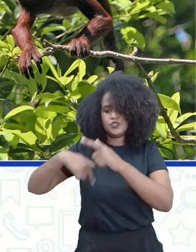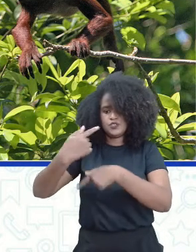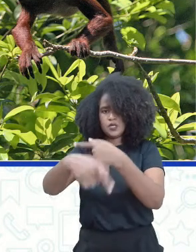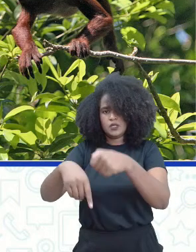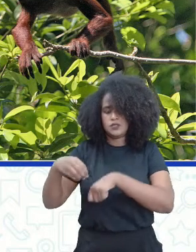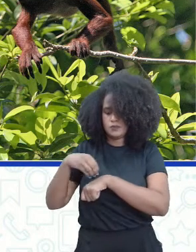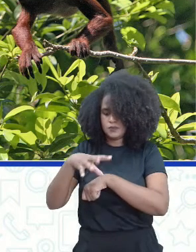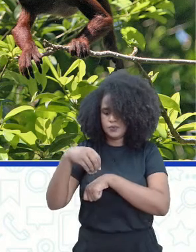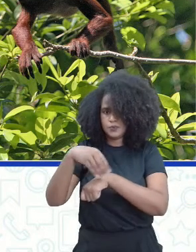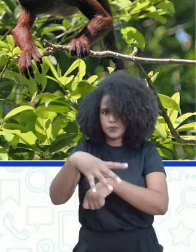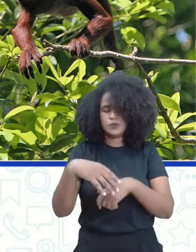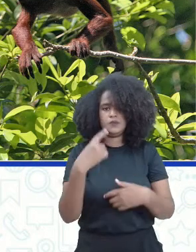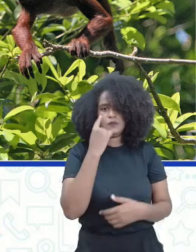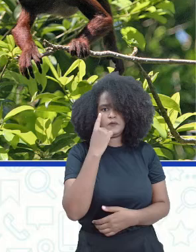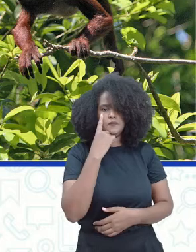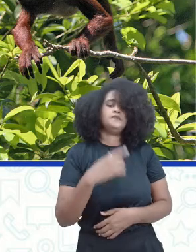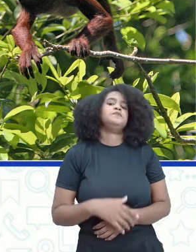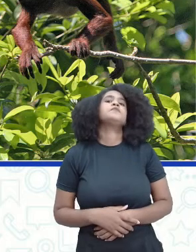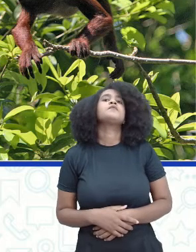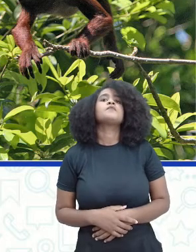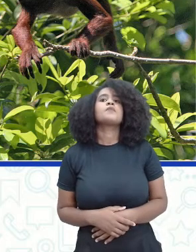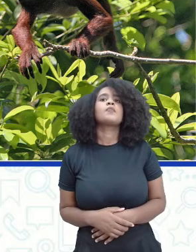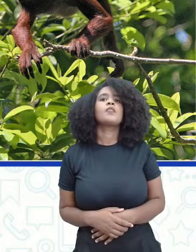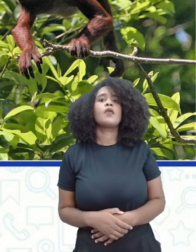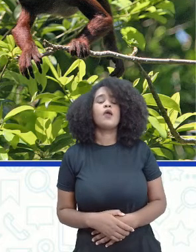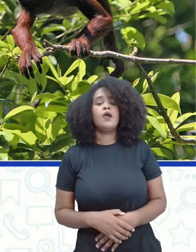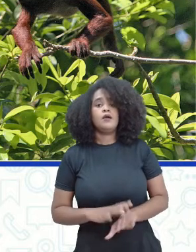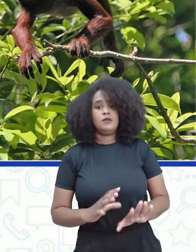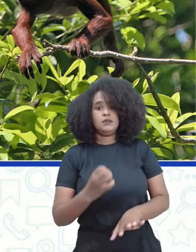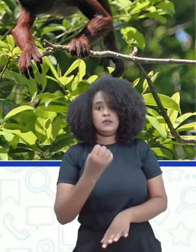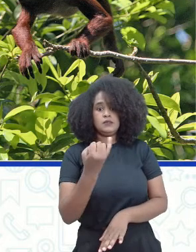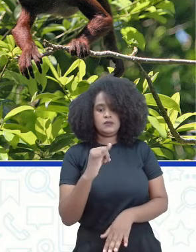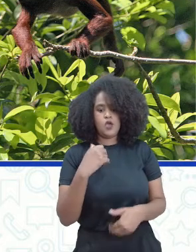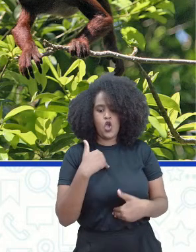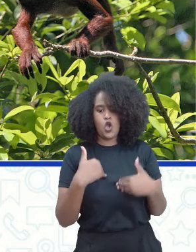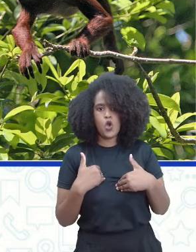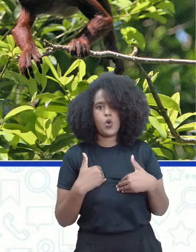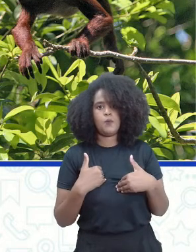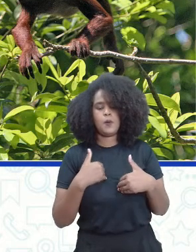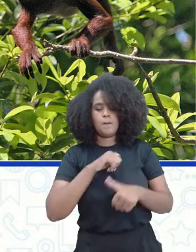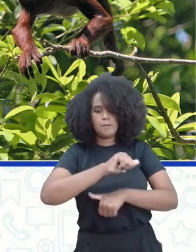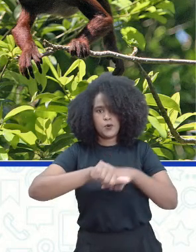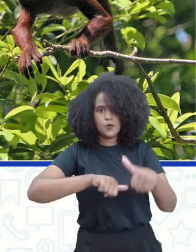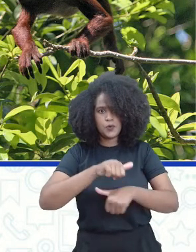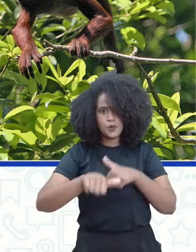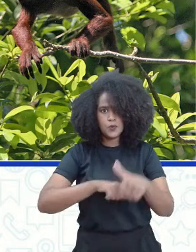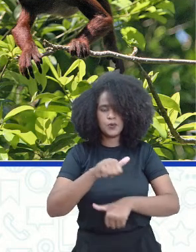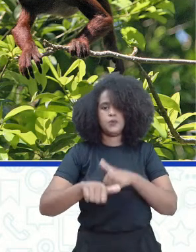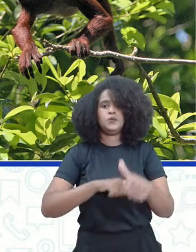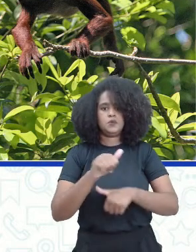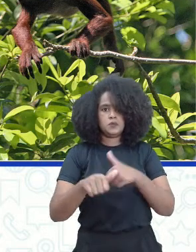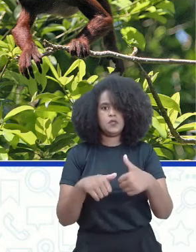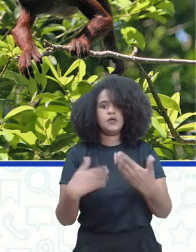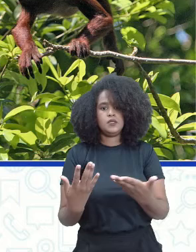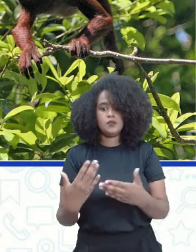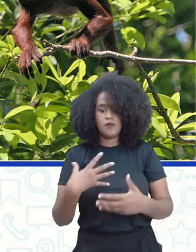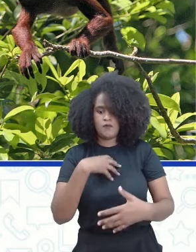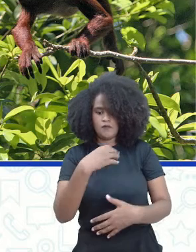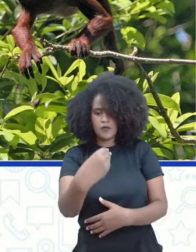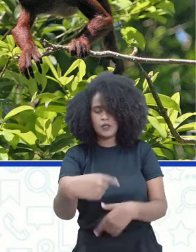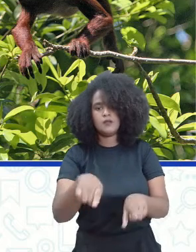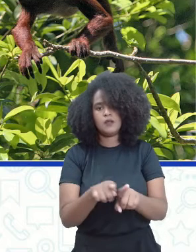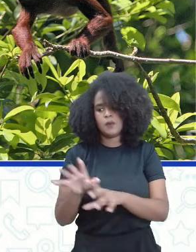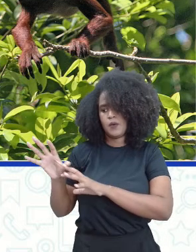que é que nós temos aí? Que as estruturas, né, modificadas pelo uso e desuso seria passado para as próximas gerações.